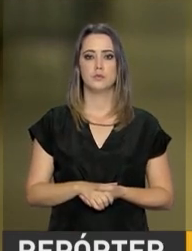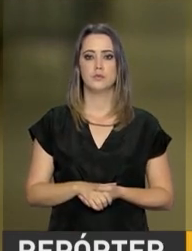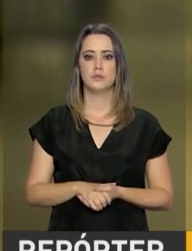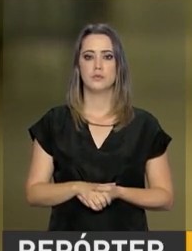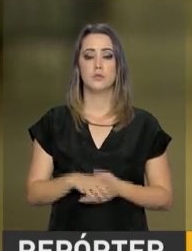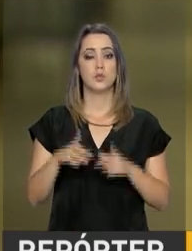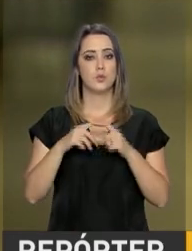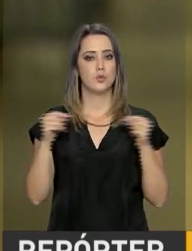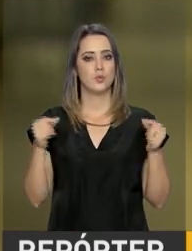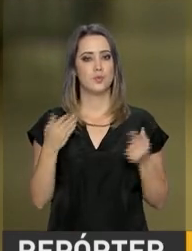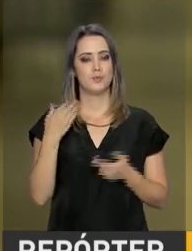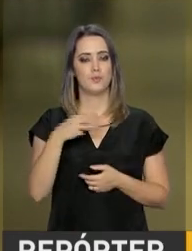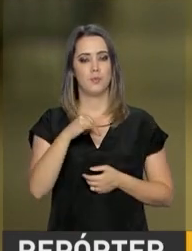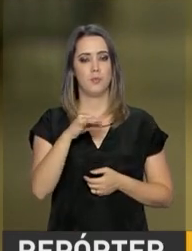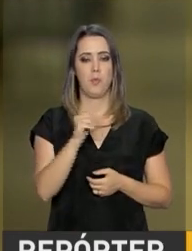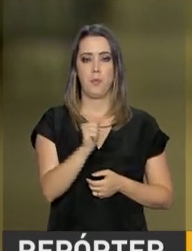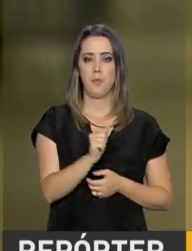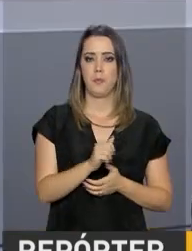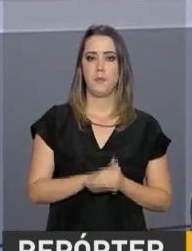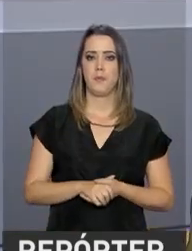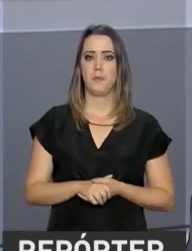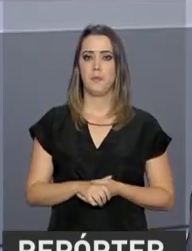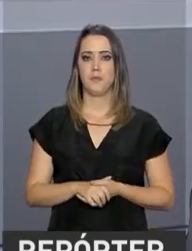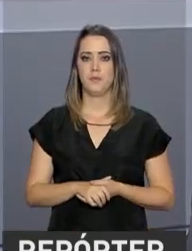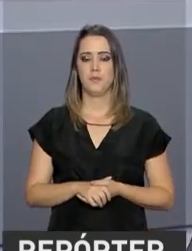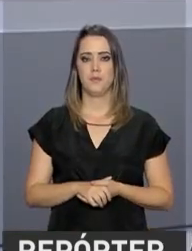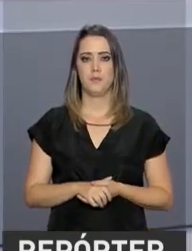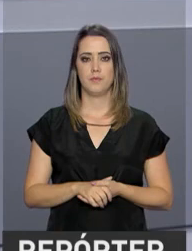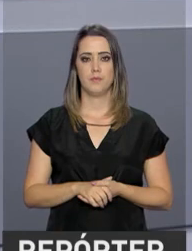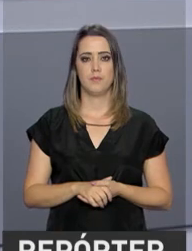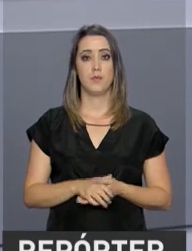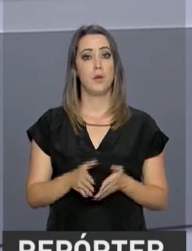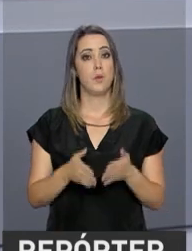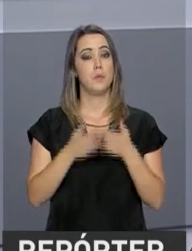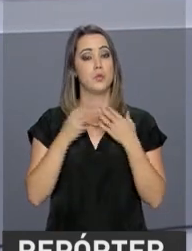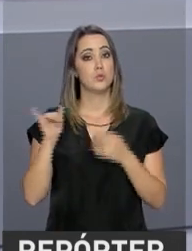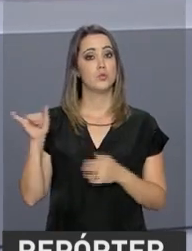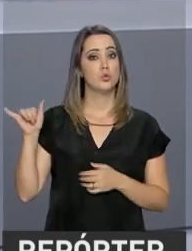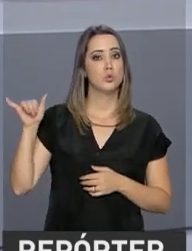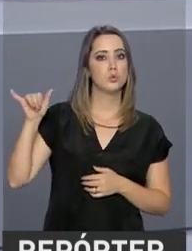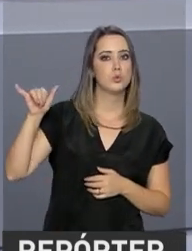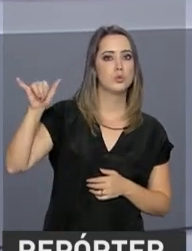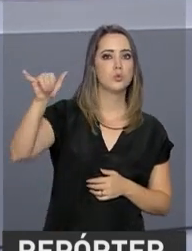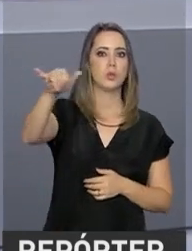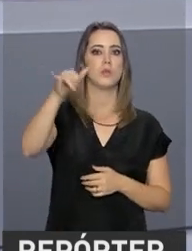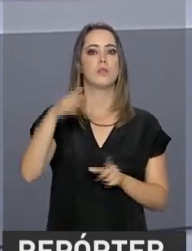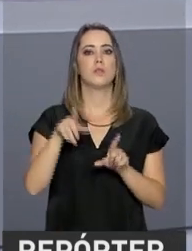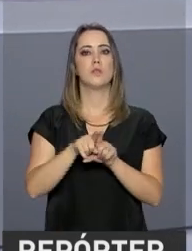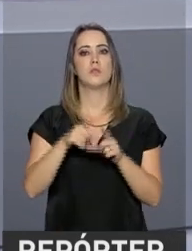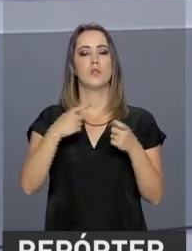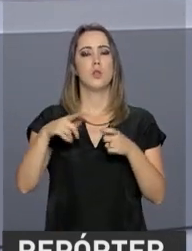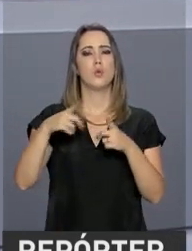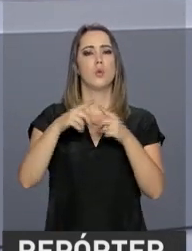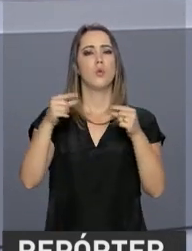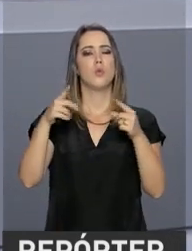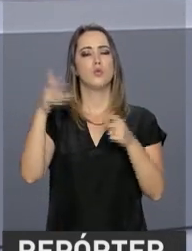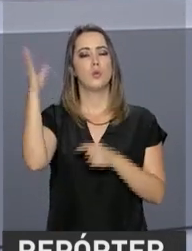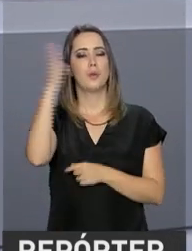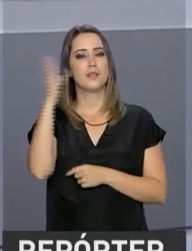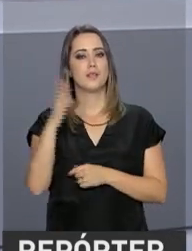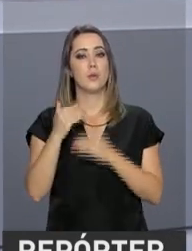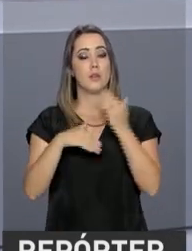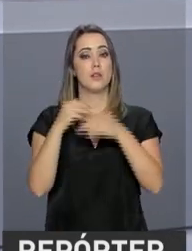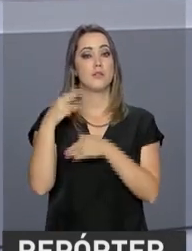de brasília márcia fernandes a demanda por vôos domésticos das companhias aéreas brasileiras cresceu